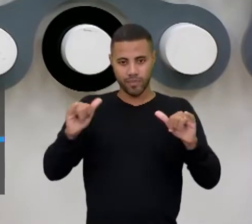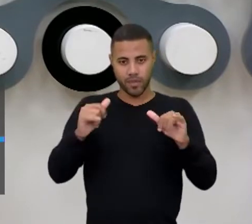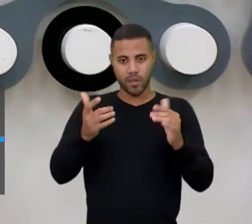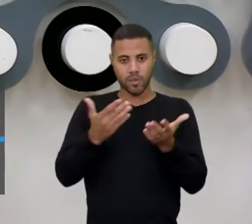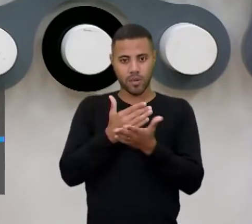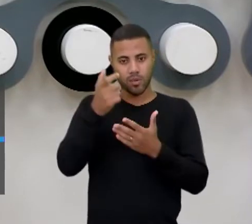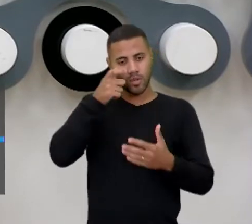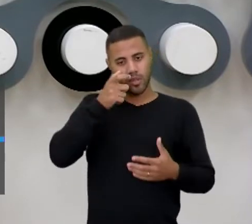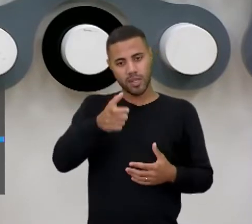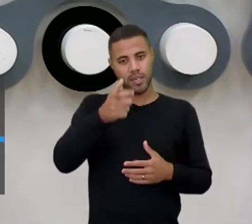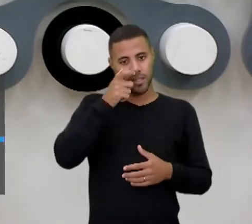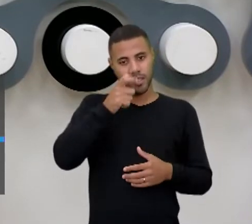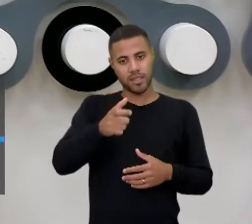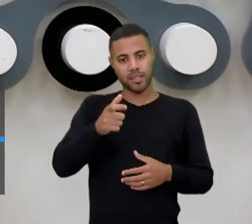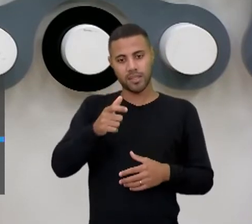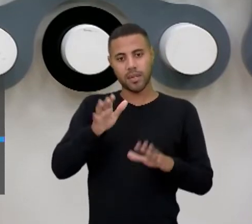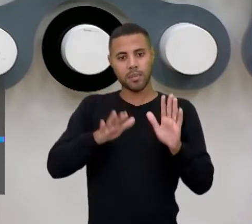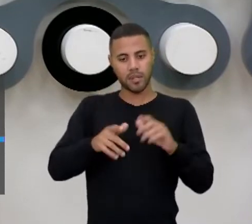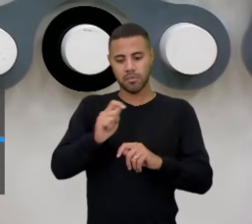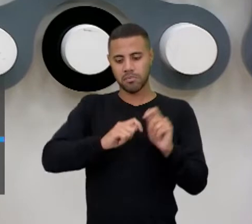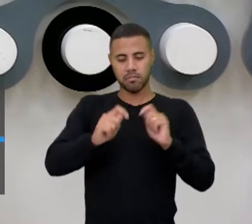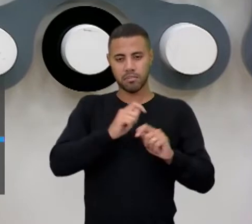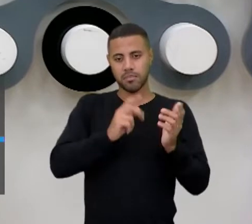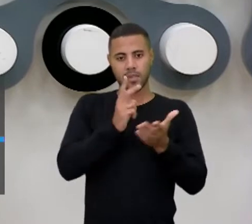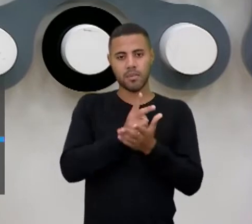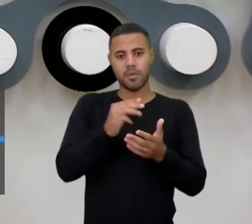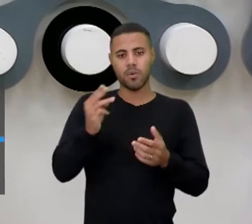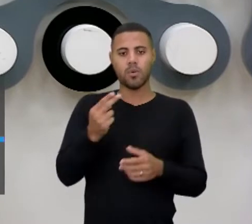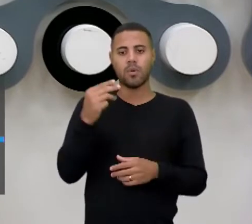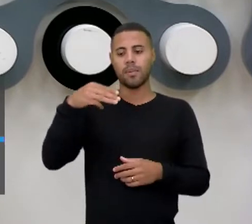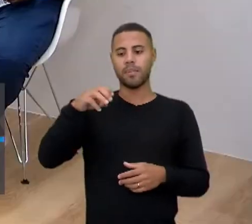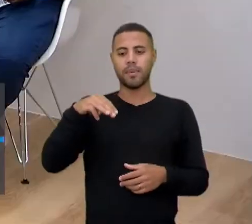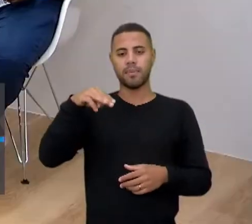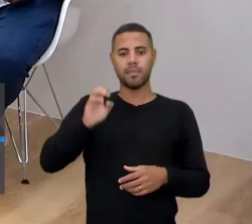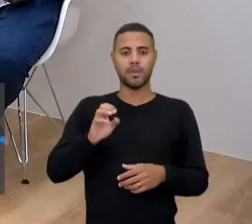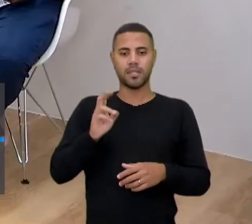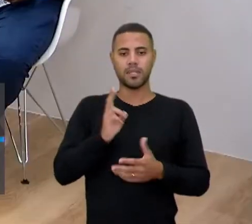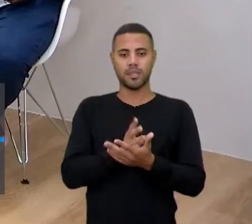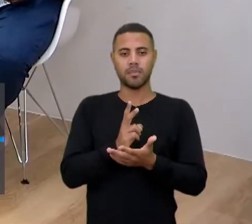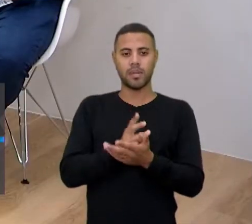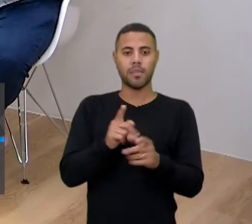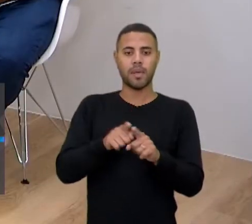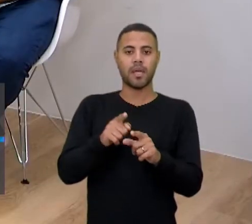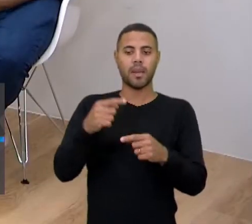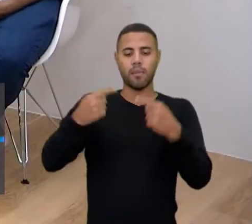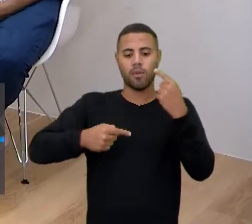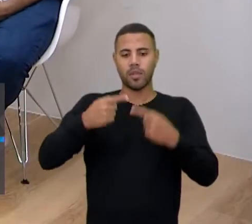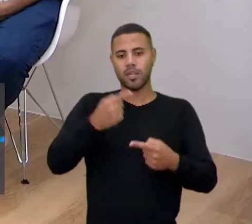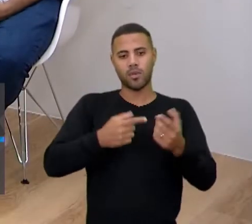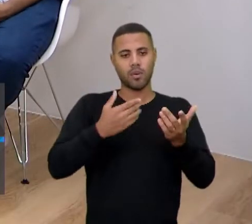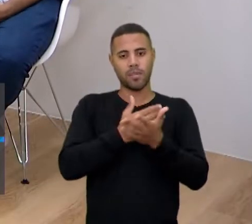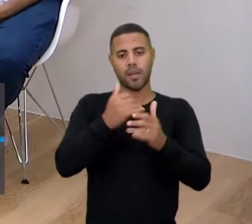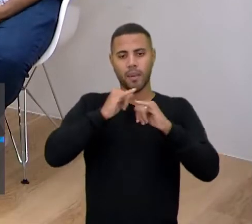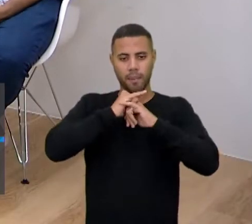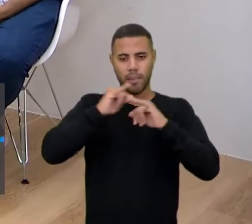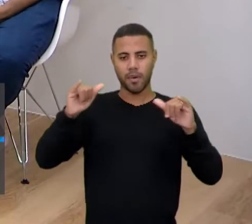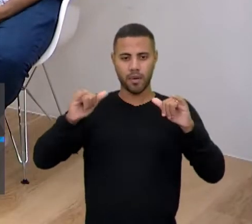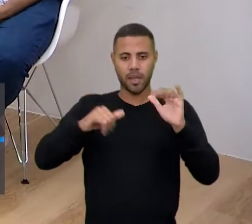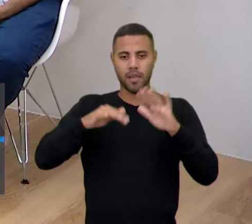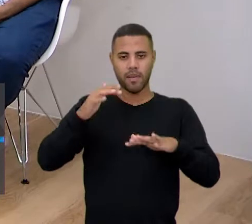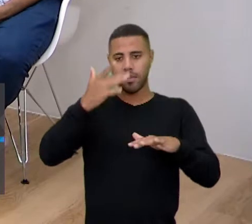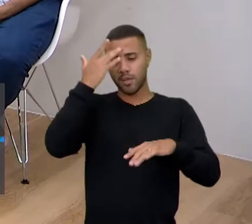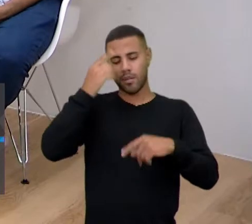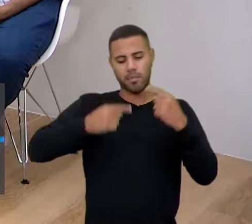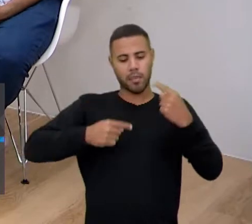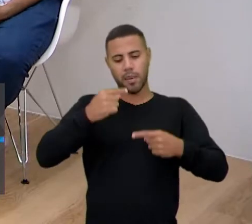Então agora até o comércio usa o meme como forma de tem propagandas políticas, né? Sim. Tem a persuasão e também tem críticas,